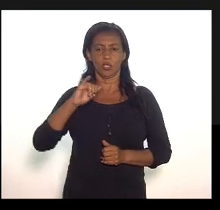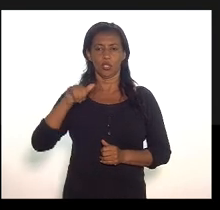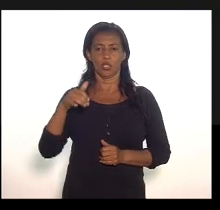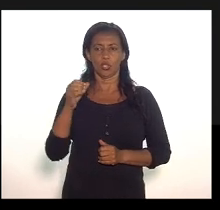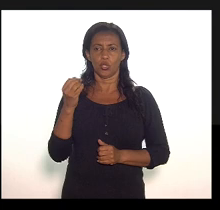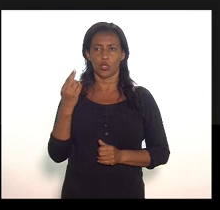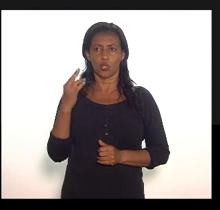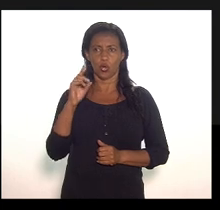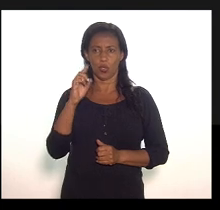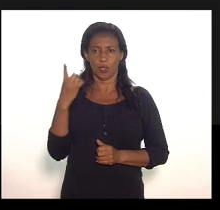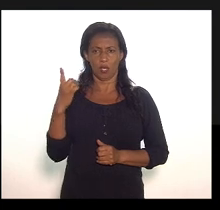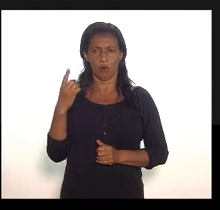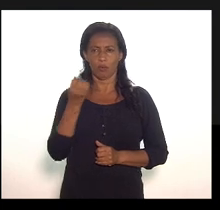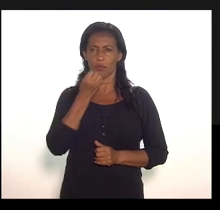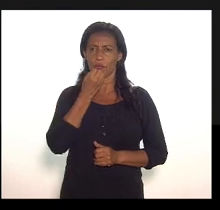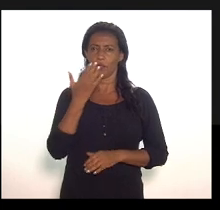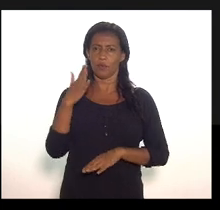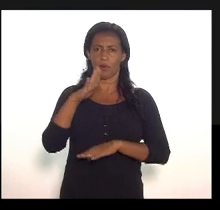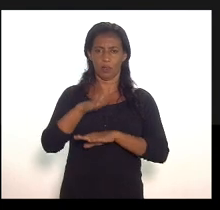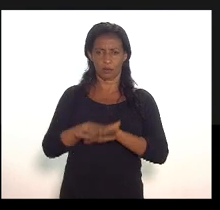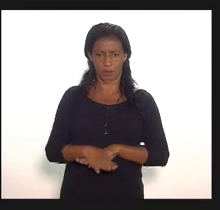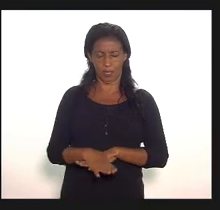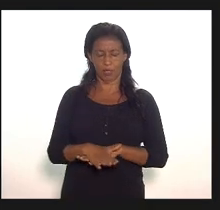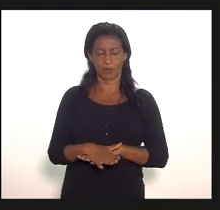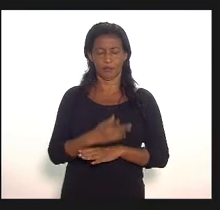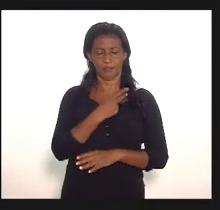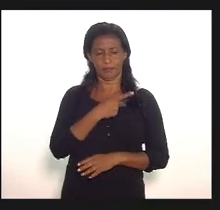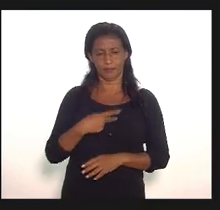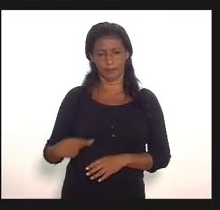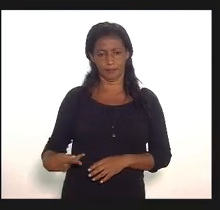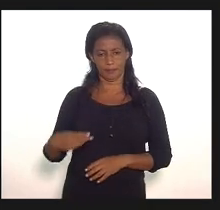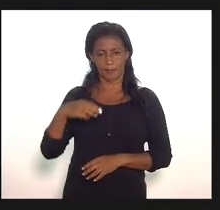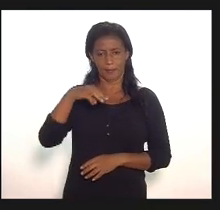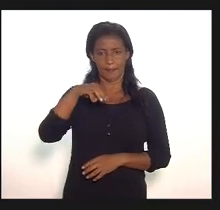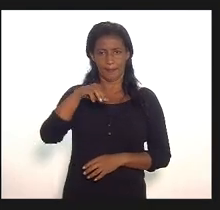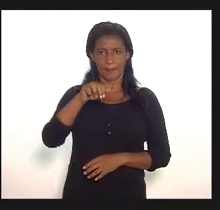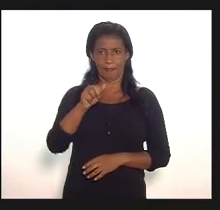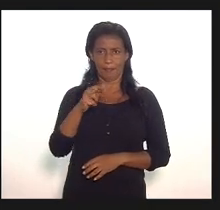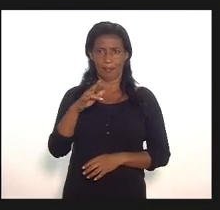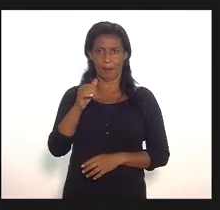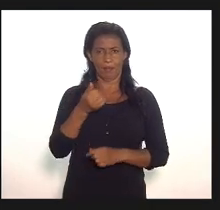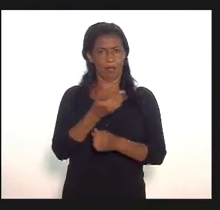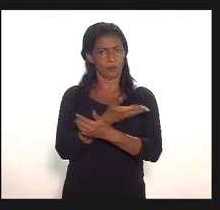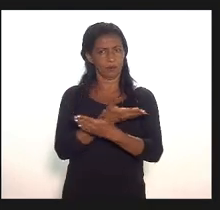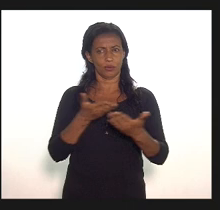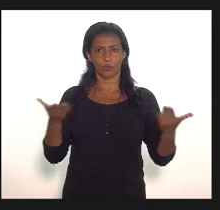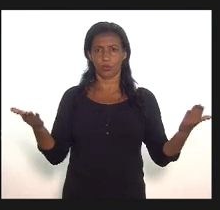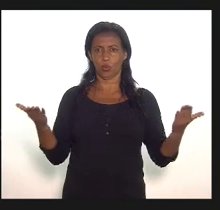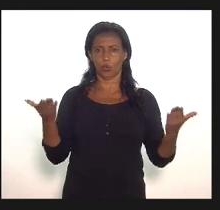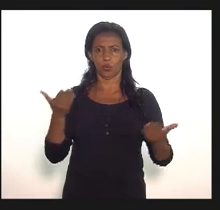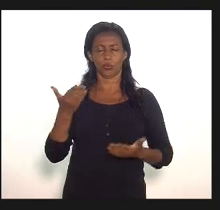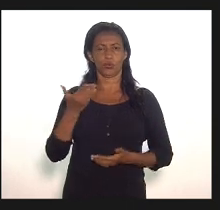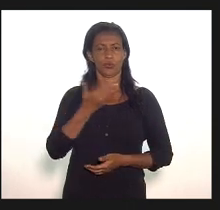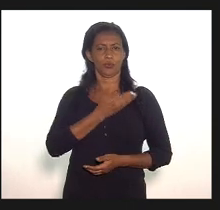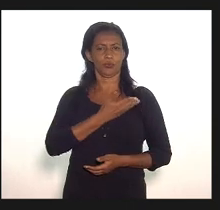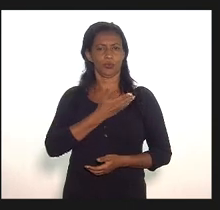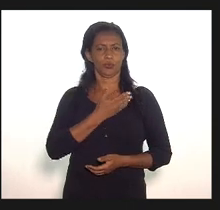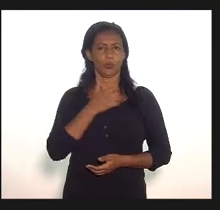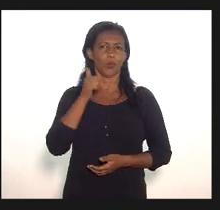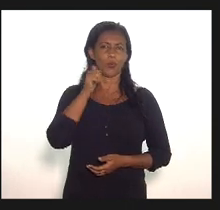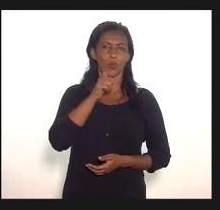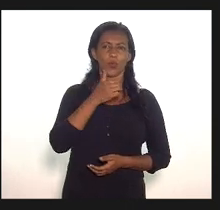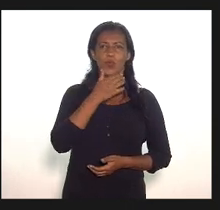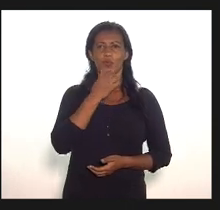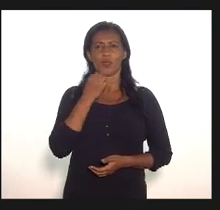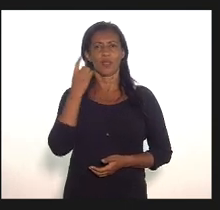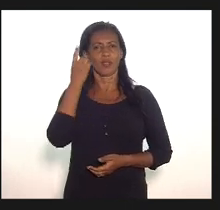Boa tarde, presidente, deputada Marta Rocha, a todos os meus colegas, deputados e deputadas, uma